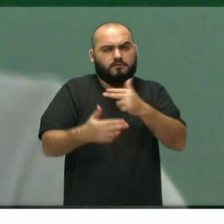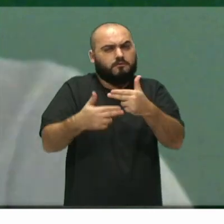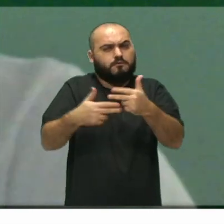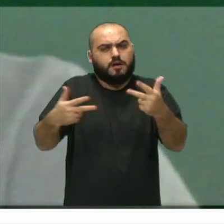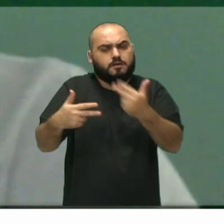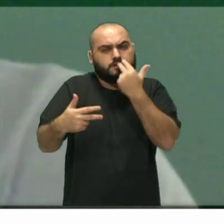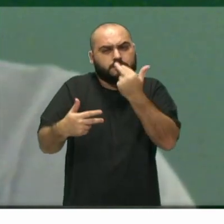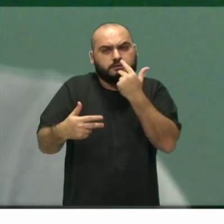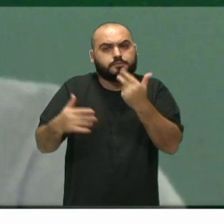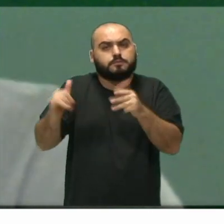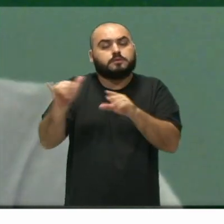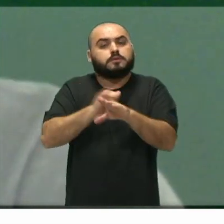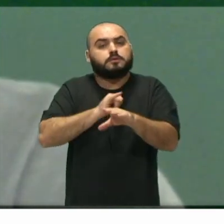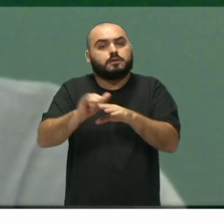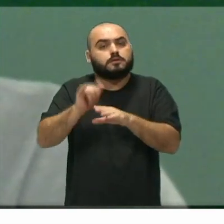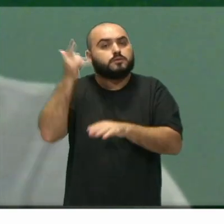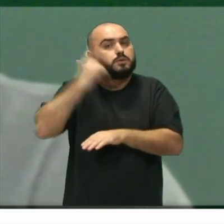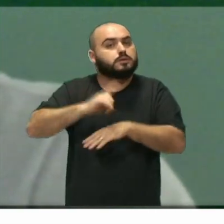carinho.